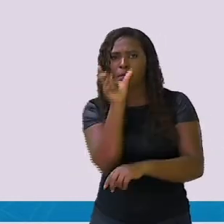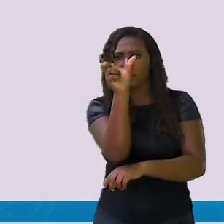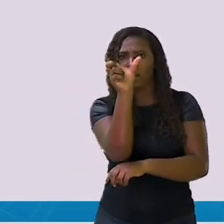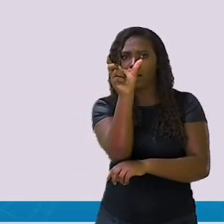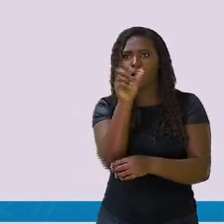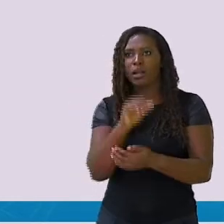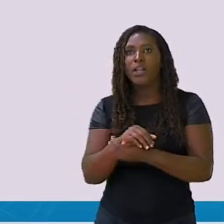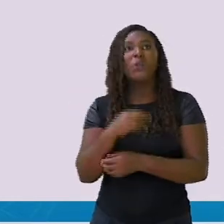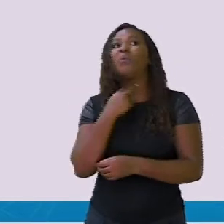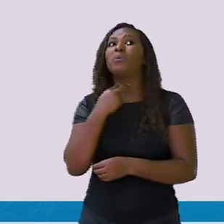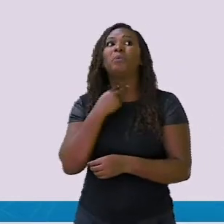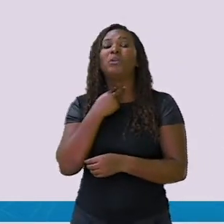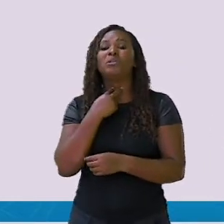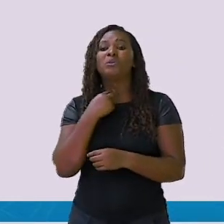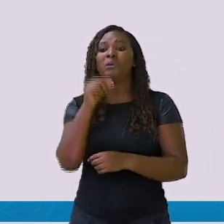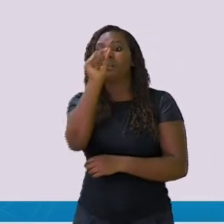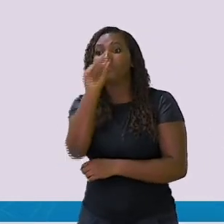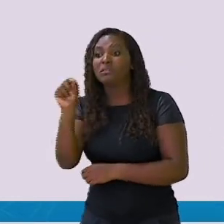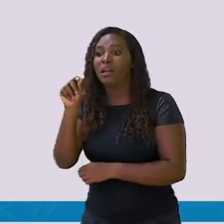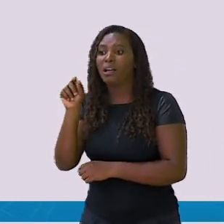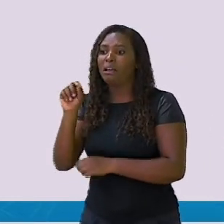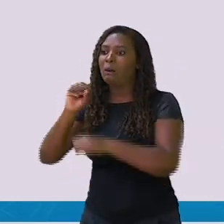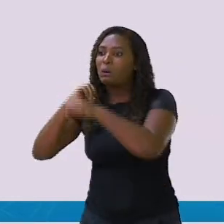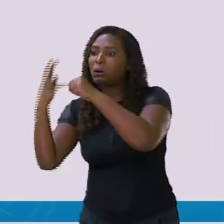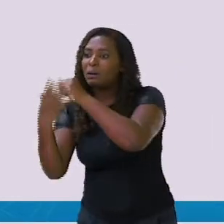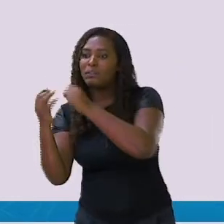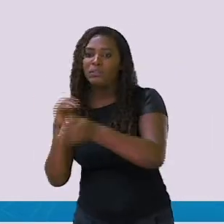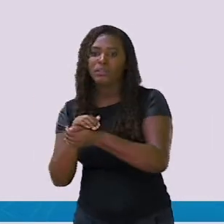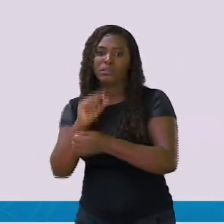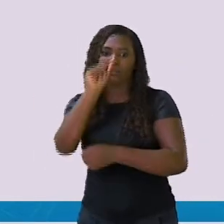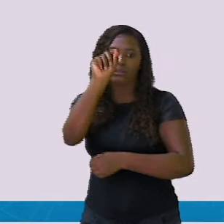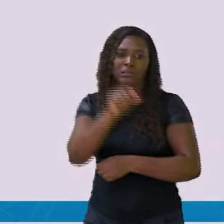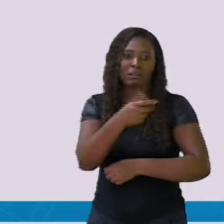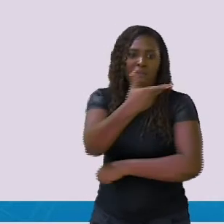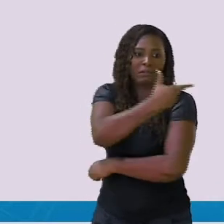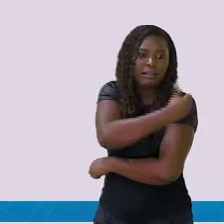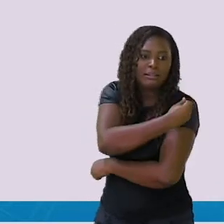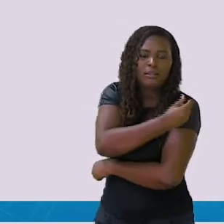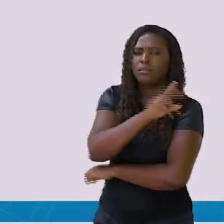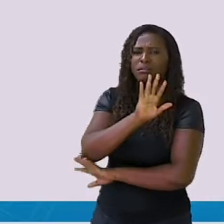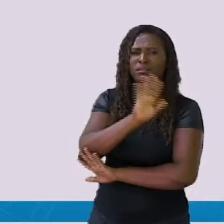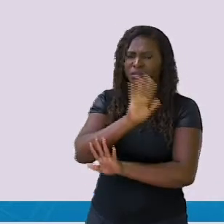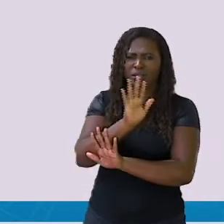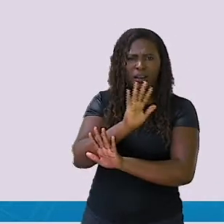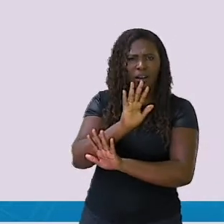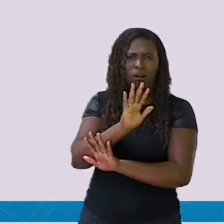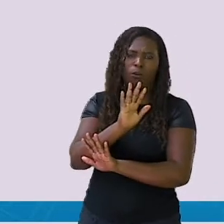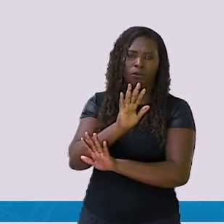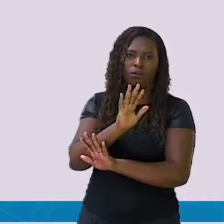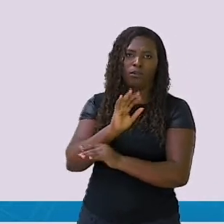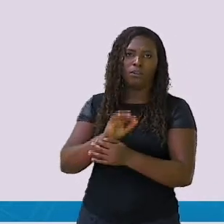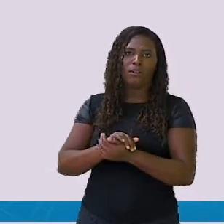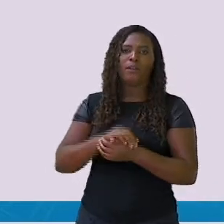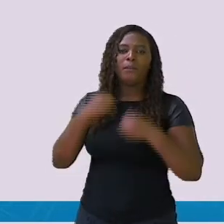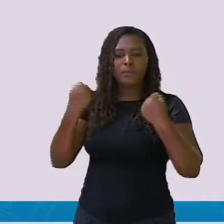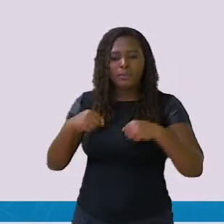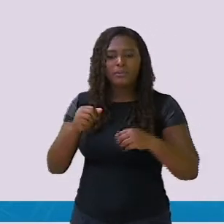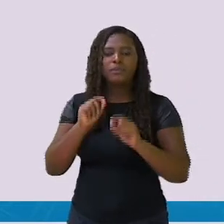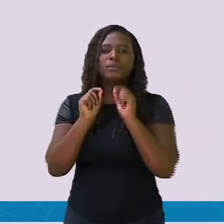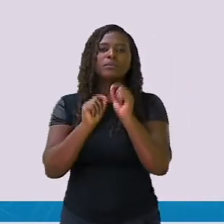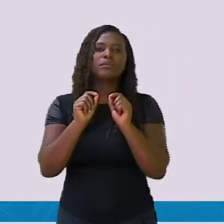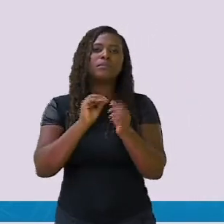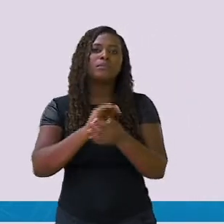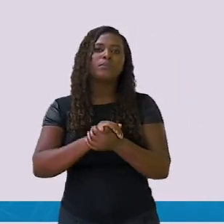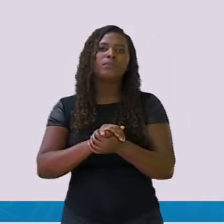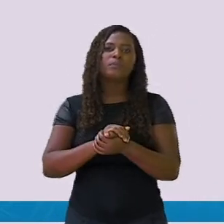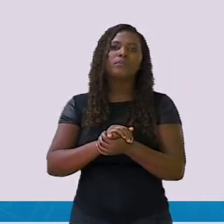que eu vou falar, né? Se é meio de transporte, eu quero falar sobre quais são. Então, eu tenho que ter relação